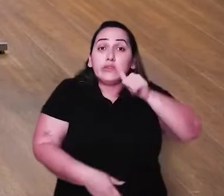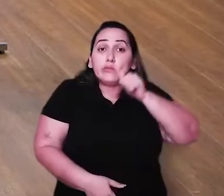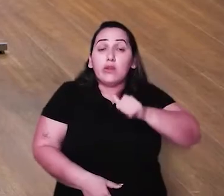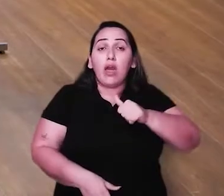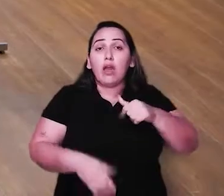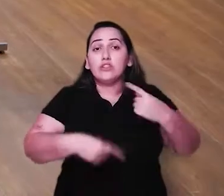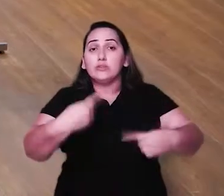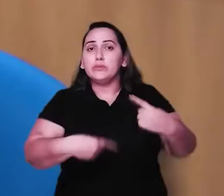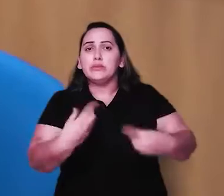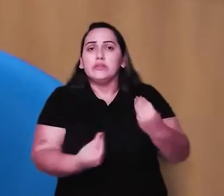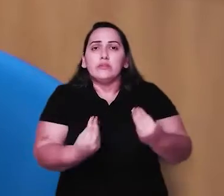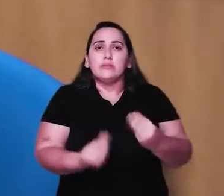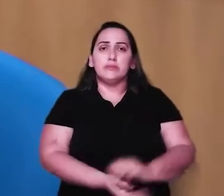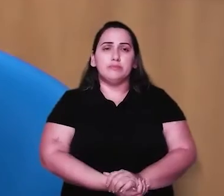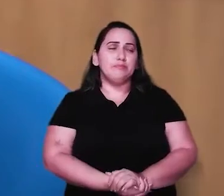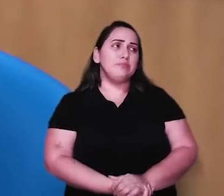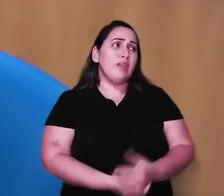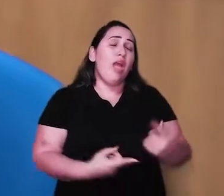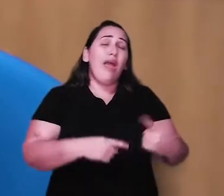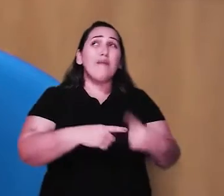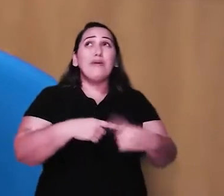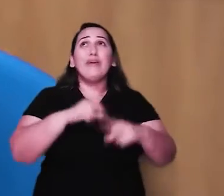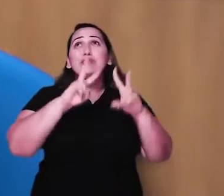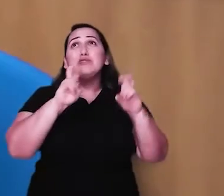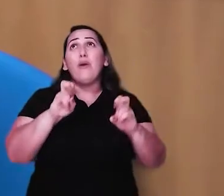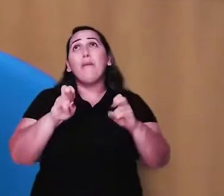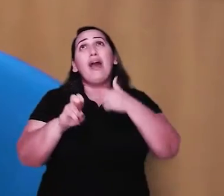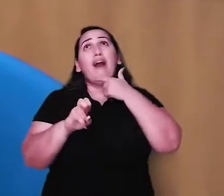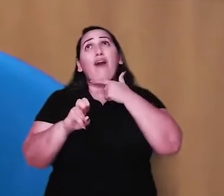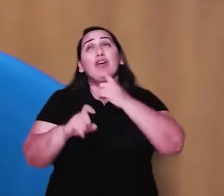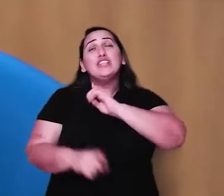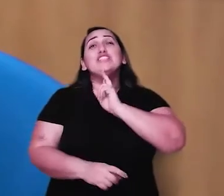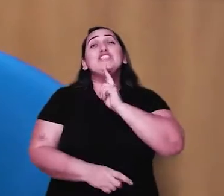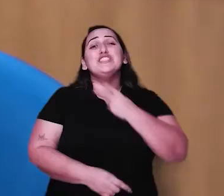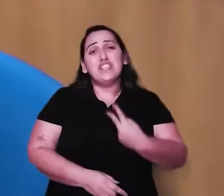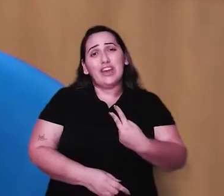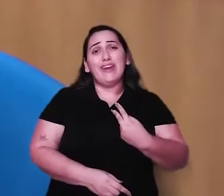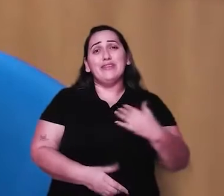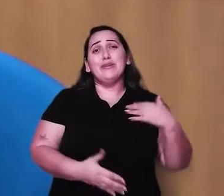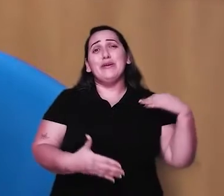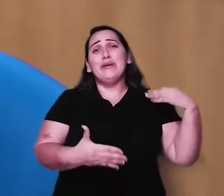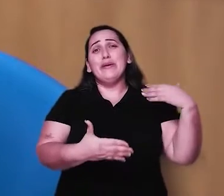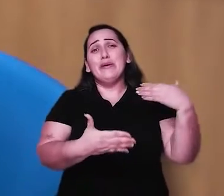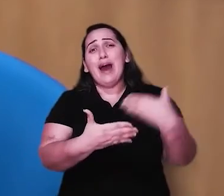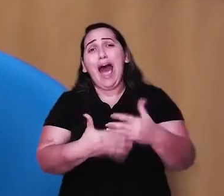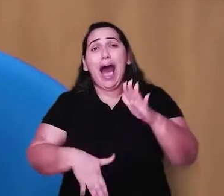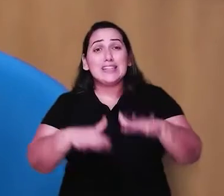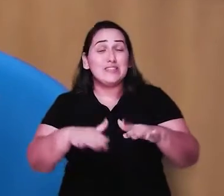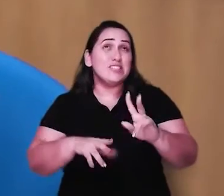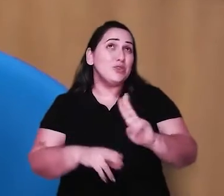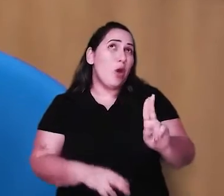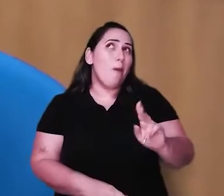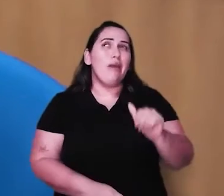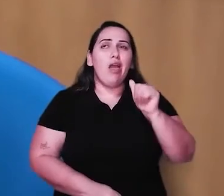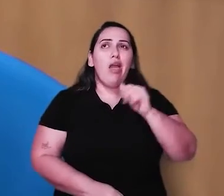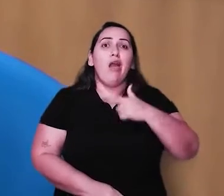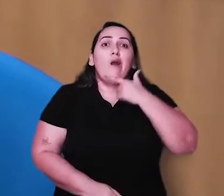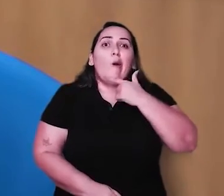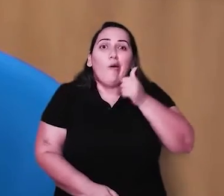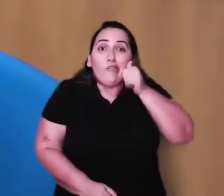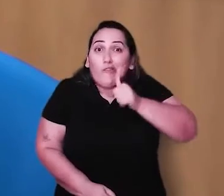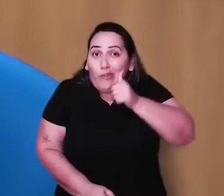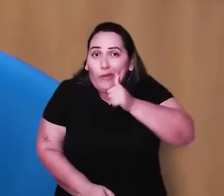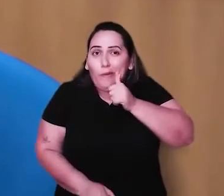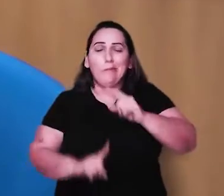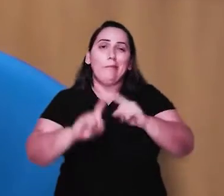participação feminina na política? A questão da cota de gênero, que vulgarmente chamam às vezes de cota